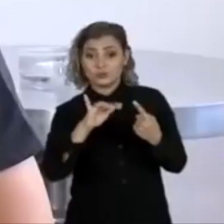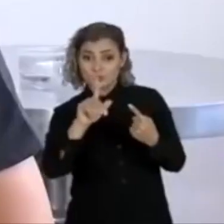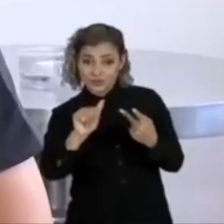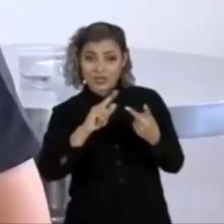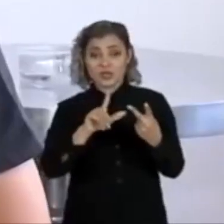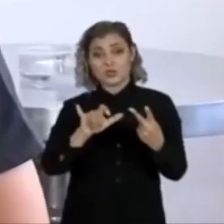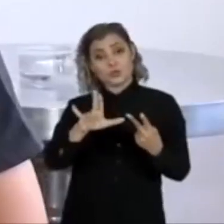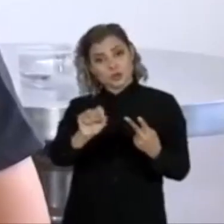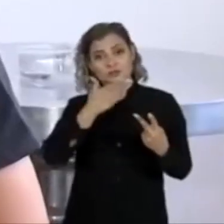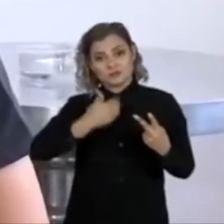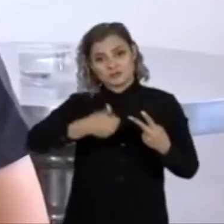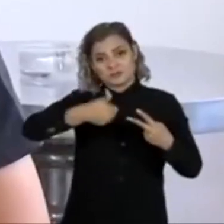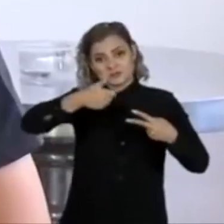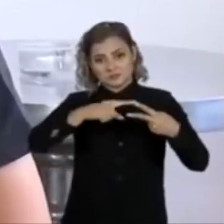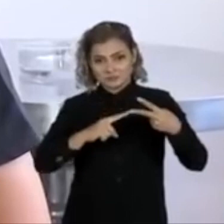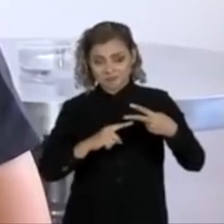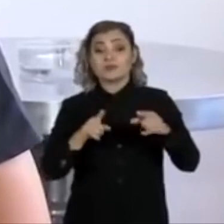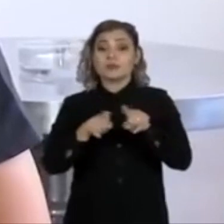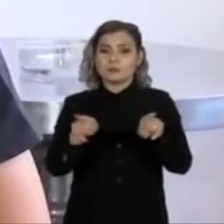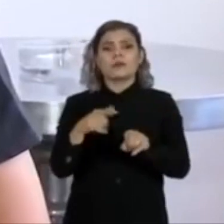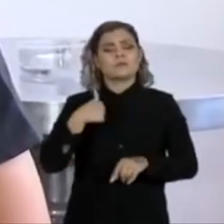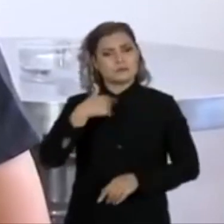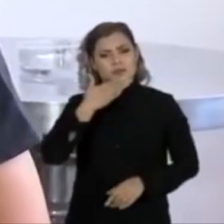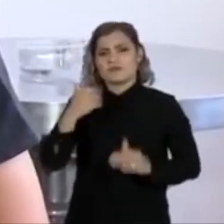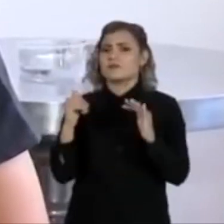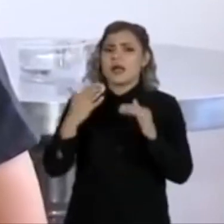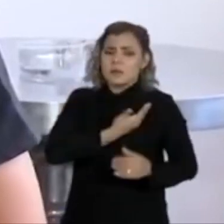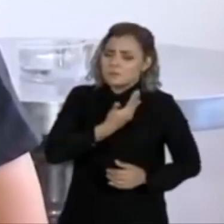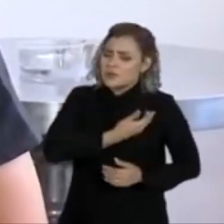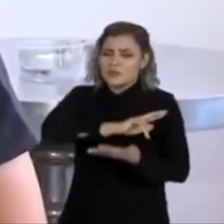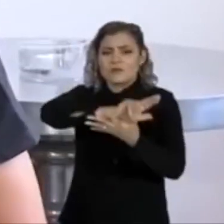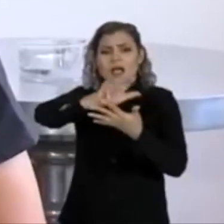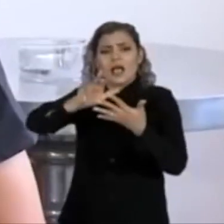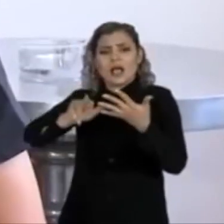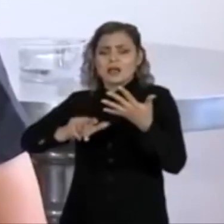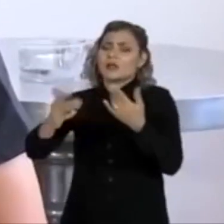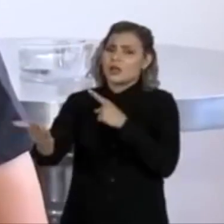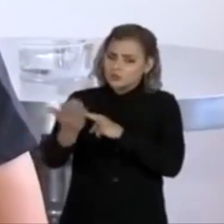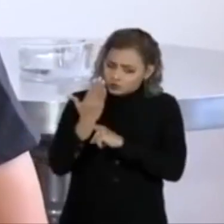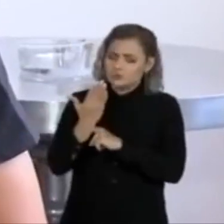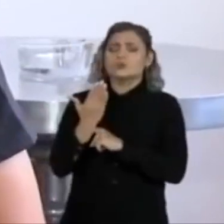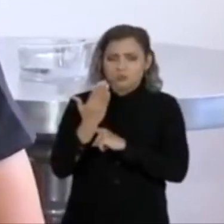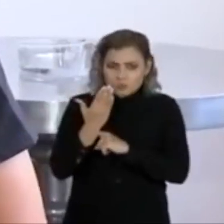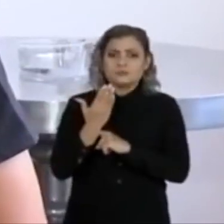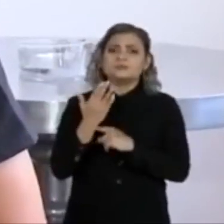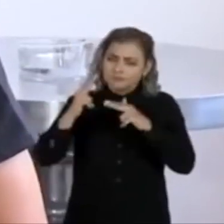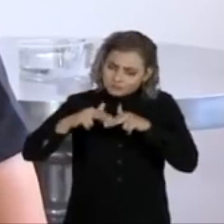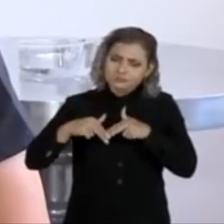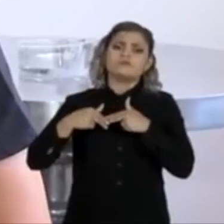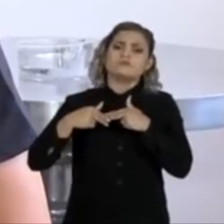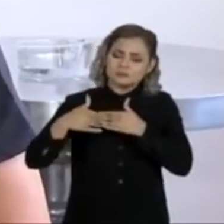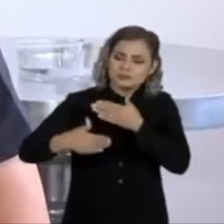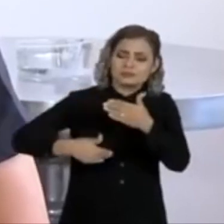eu não seria a mesma coisa também sem grandes amigos que me acompanharam nessa jornada a jornada complicada